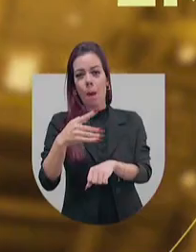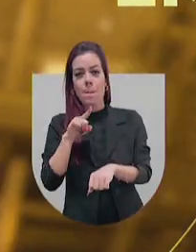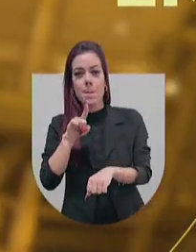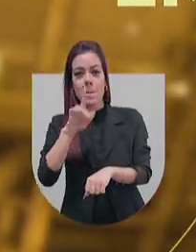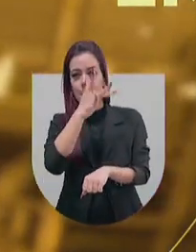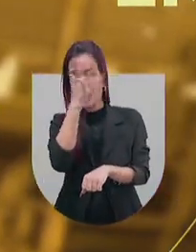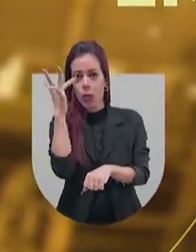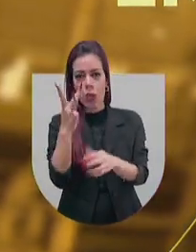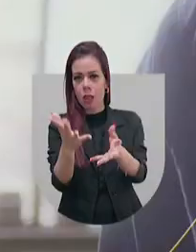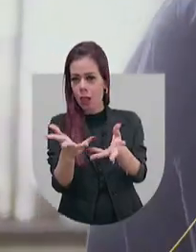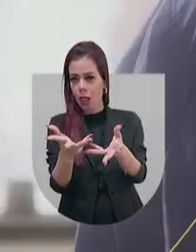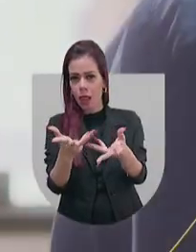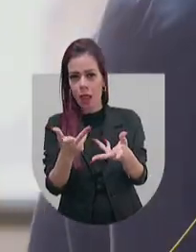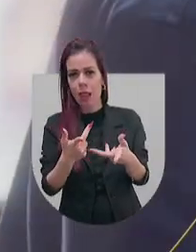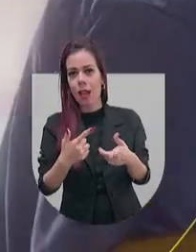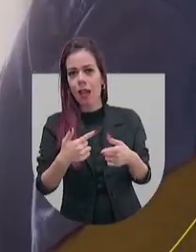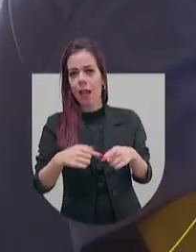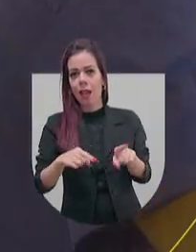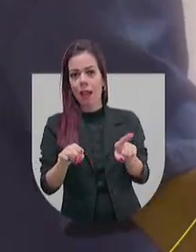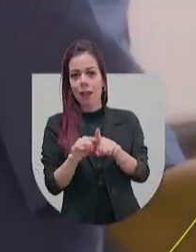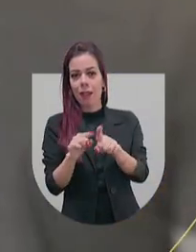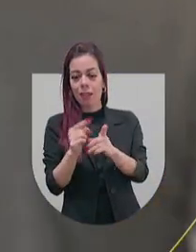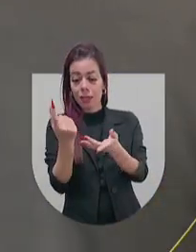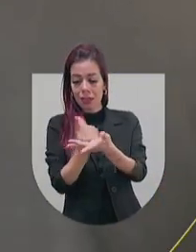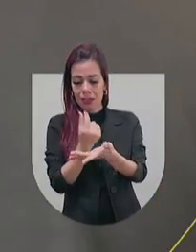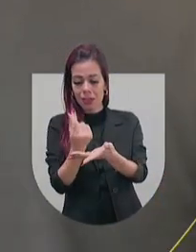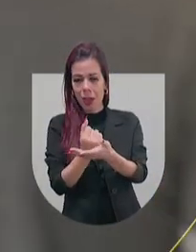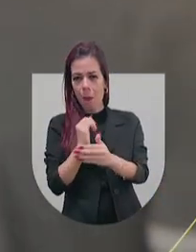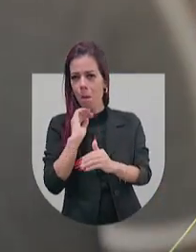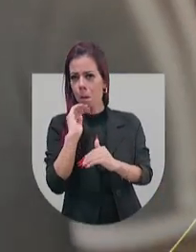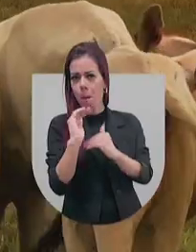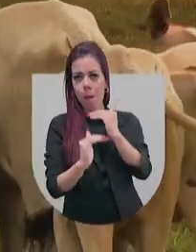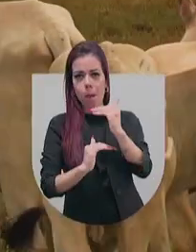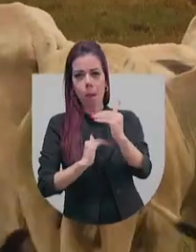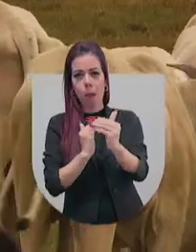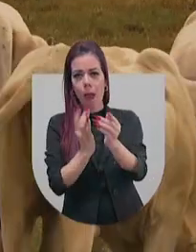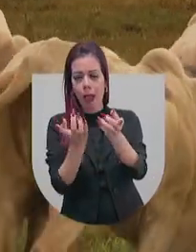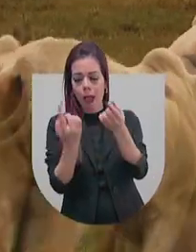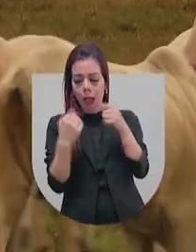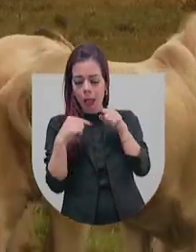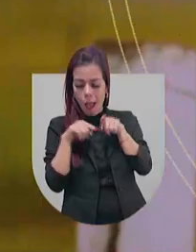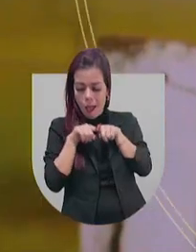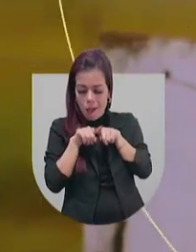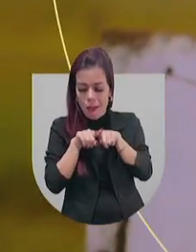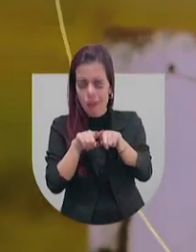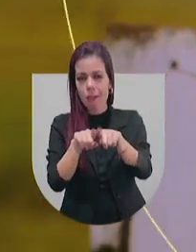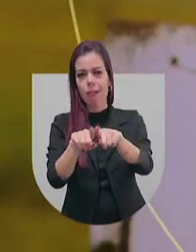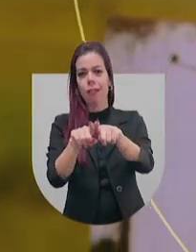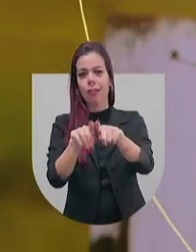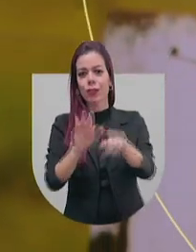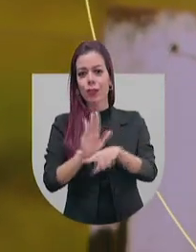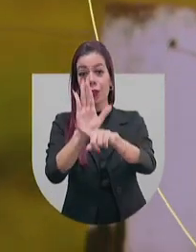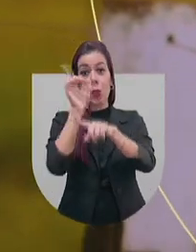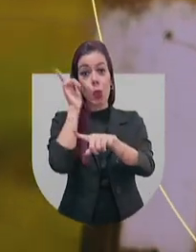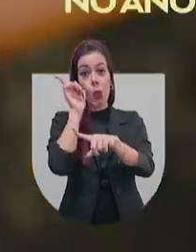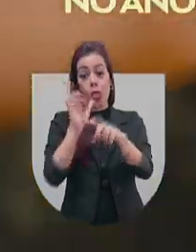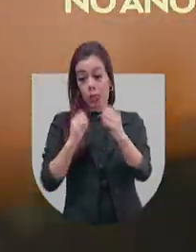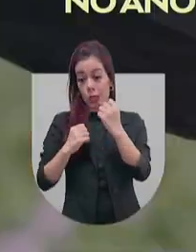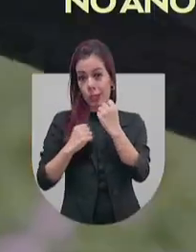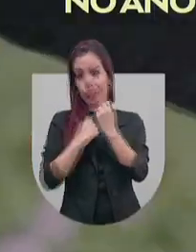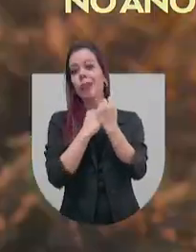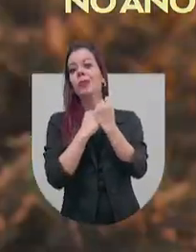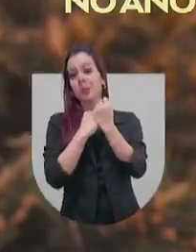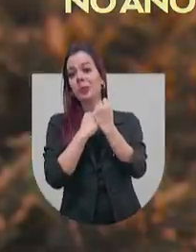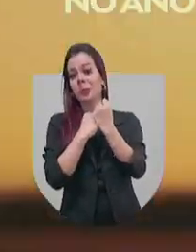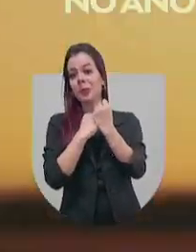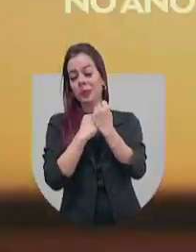mil pessoas qualificadas que fazem a economia girar. Lado a lado, para te ajudar a conquistar mais apoio. E